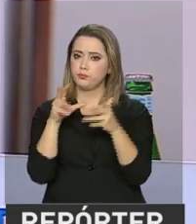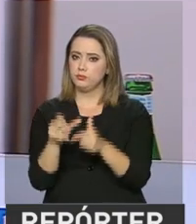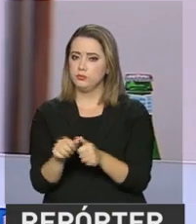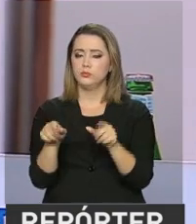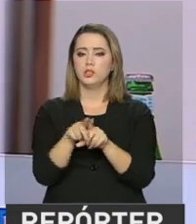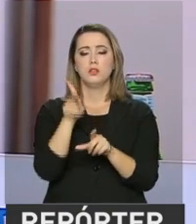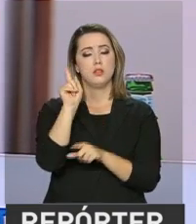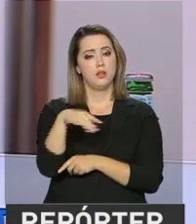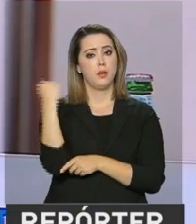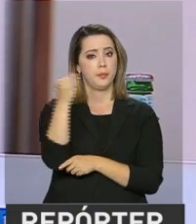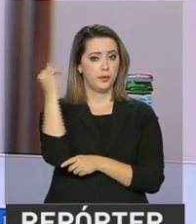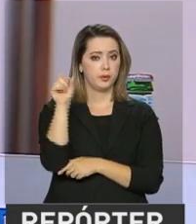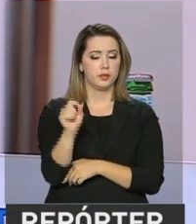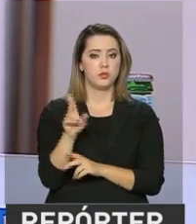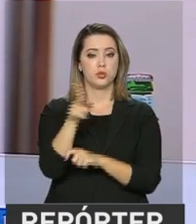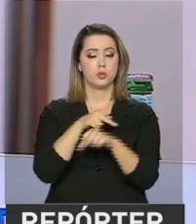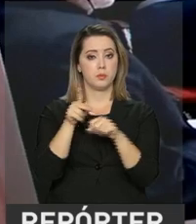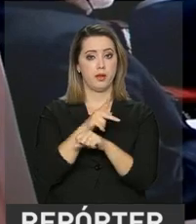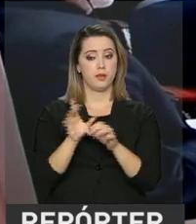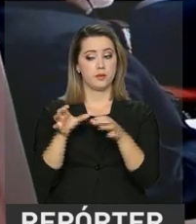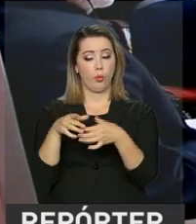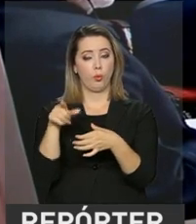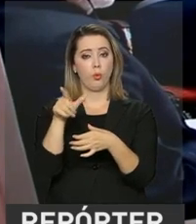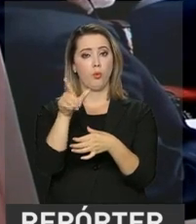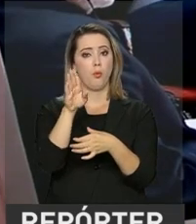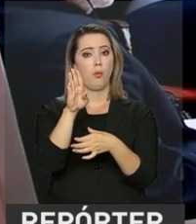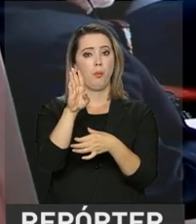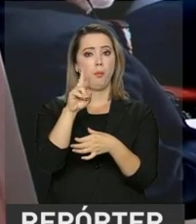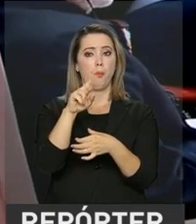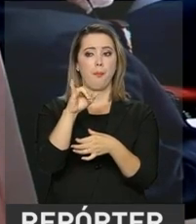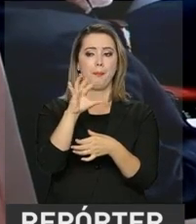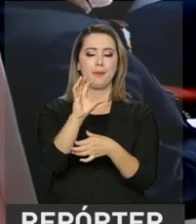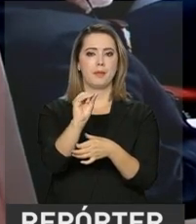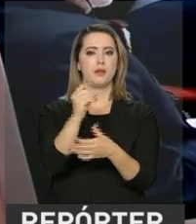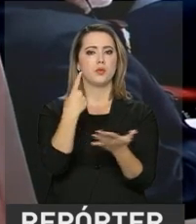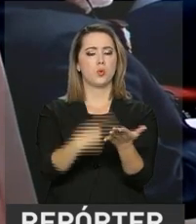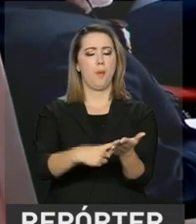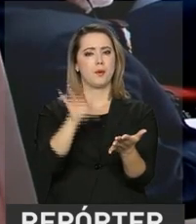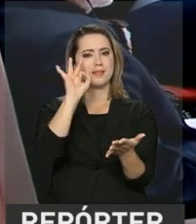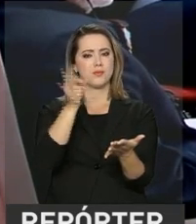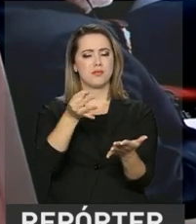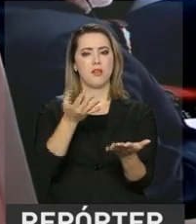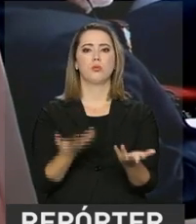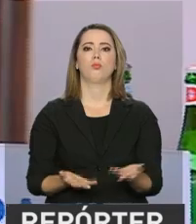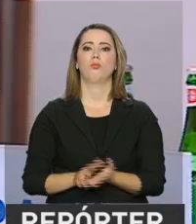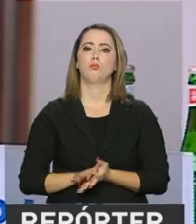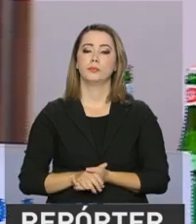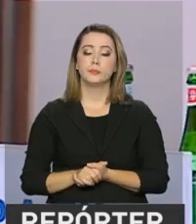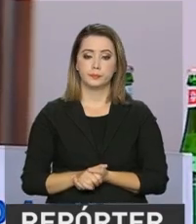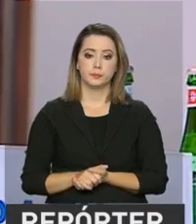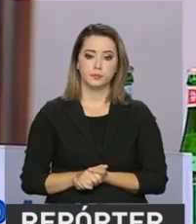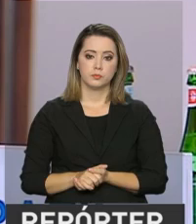e disse ser importante que os países do BRICS se apresentem ao mundo de modo firme e coeso. Neste